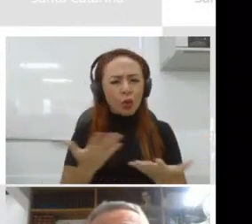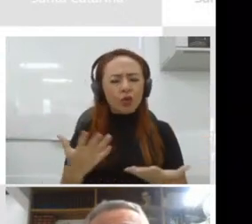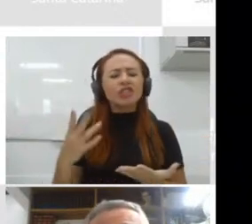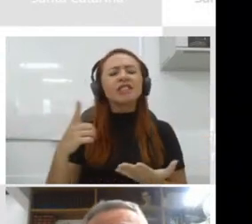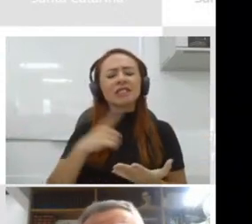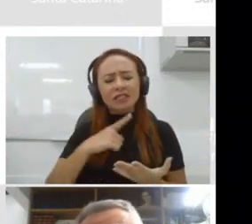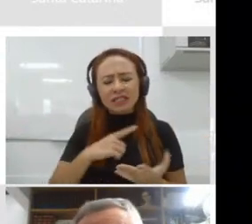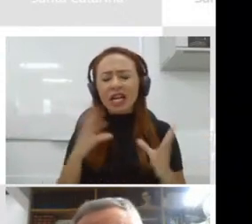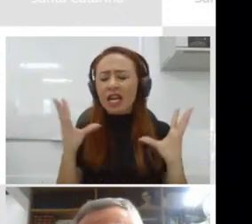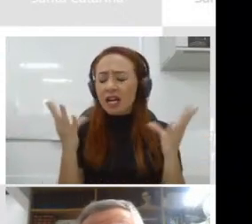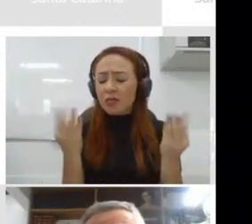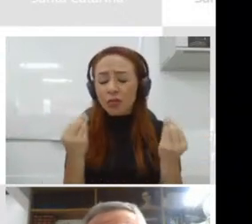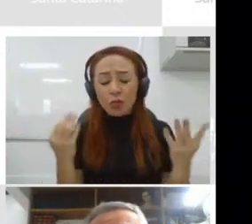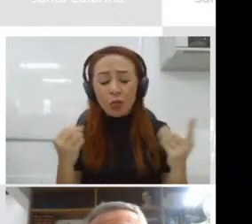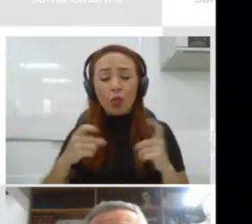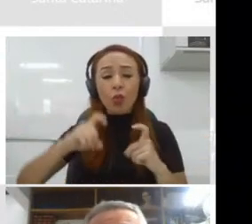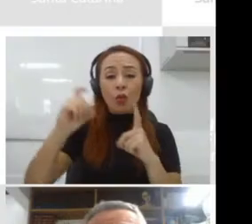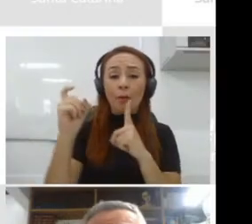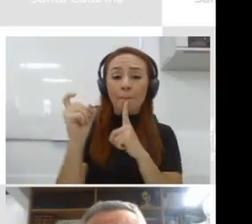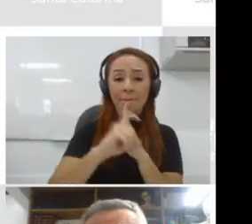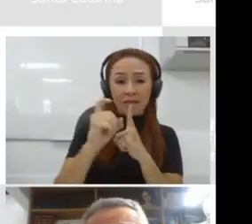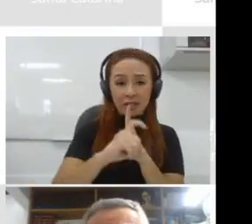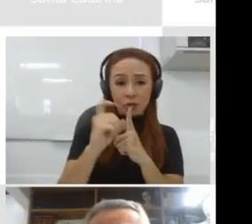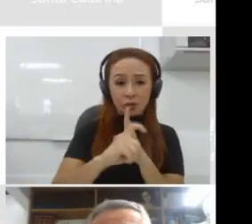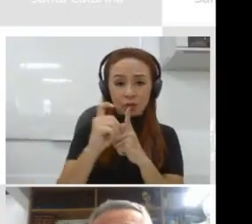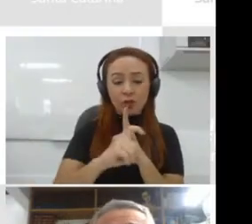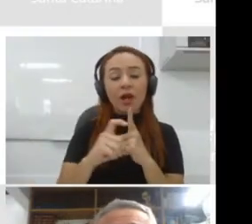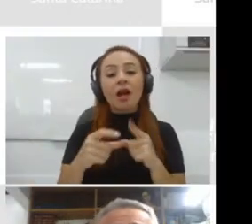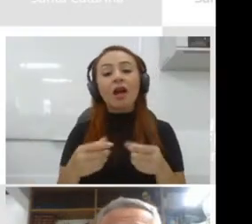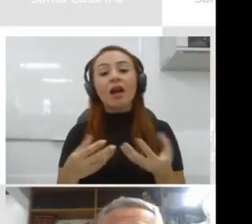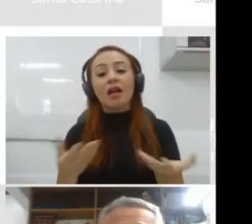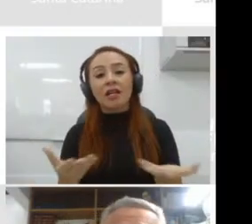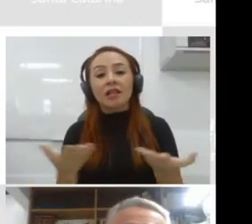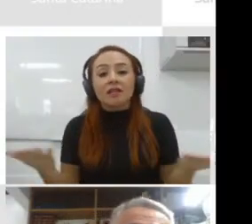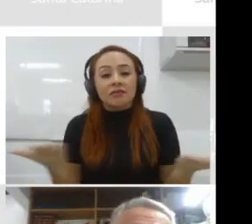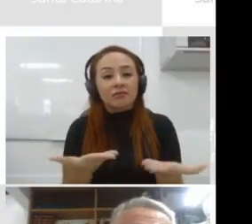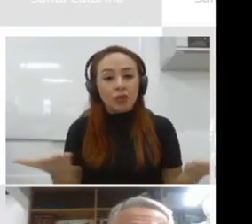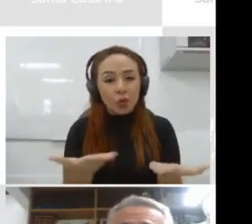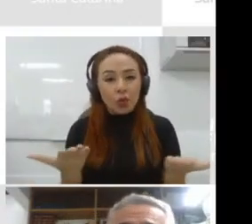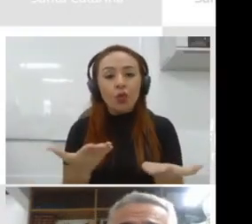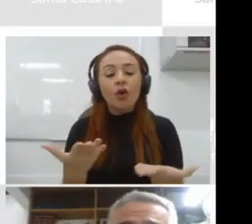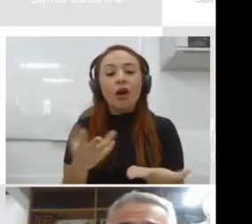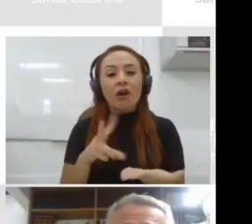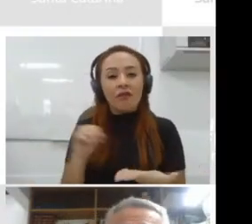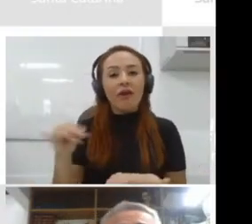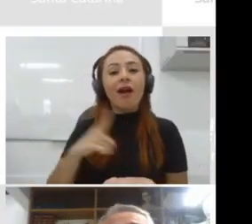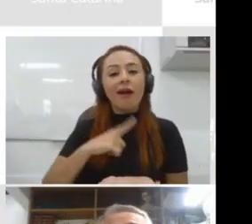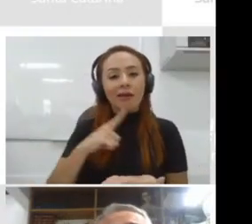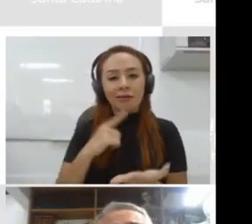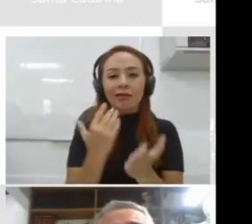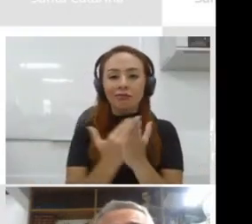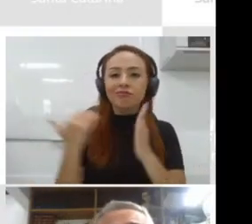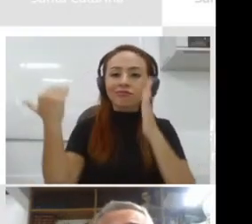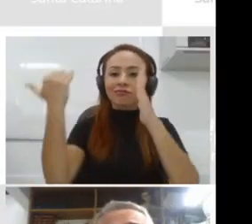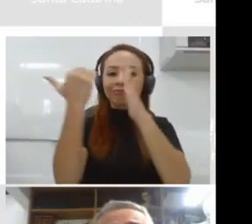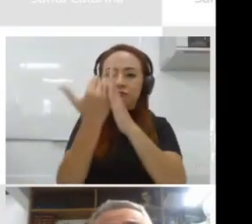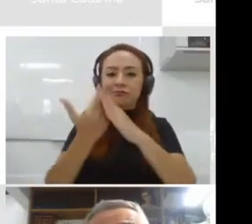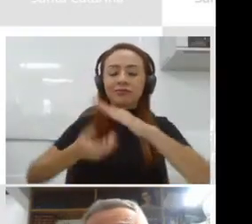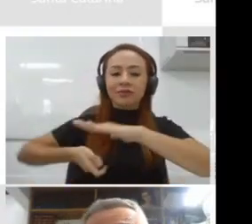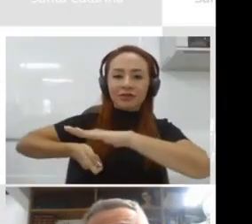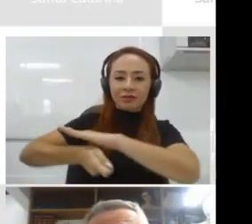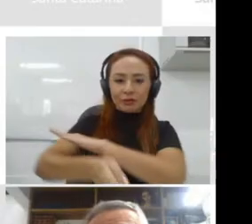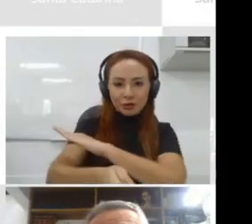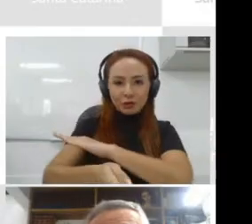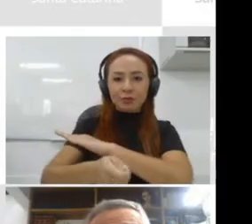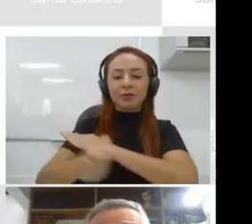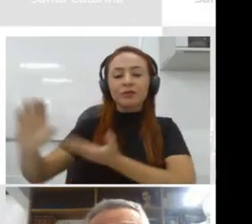isso. Ou seja, no futuro deverá haver mais consumo e mais investimentos em combustíveis fósseis. O